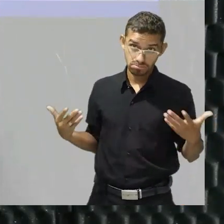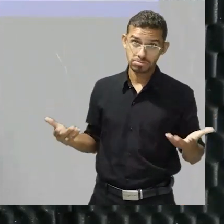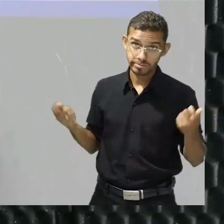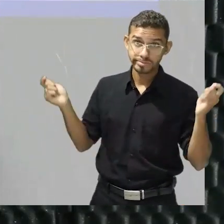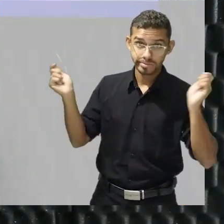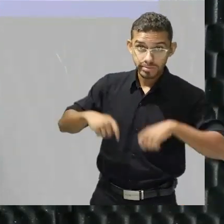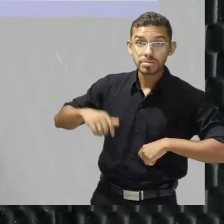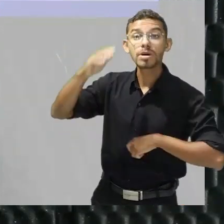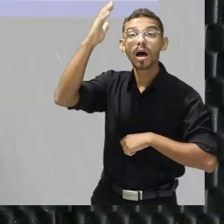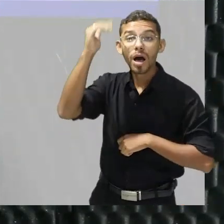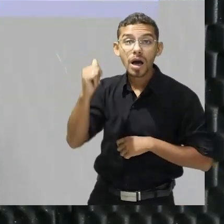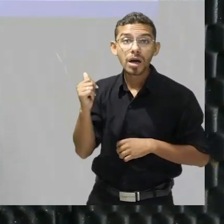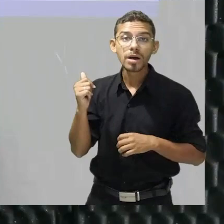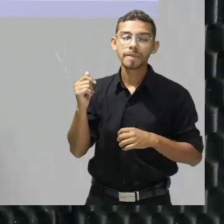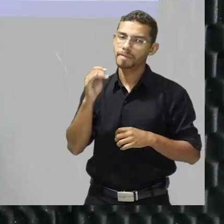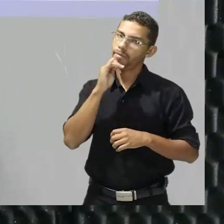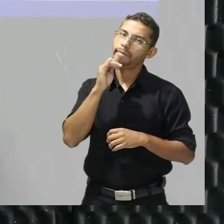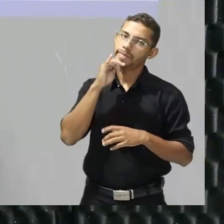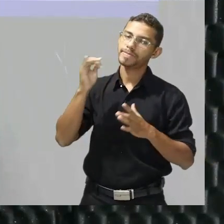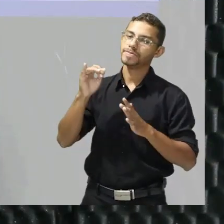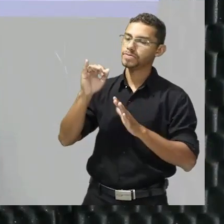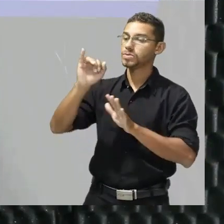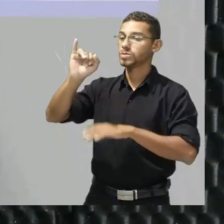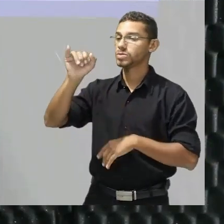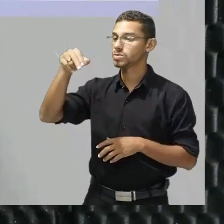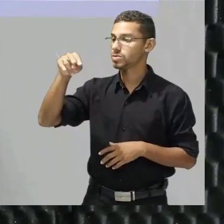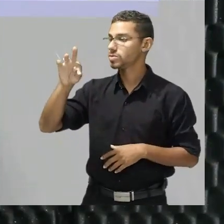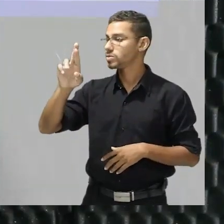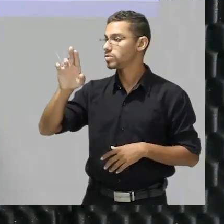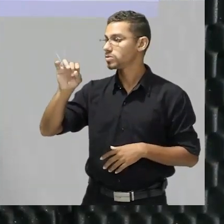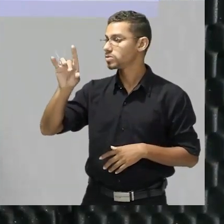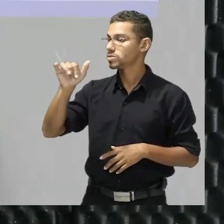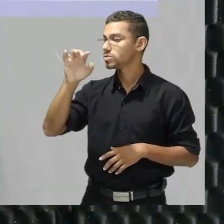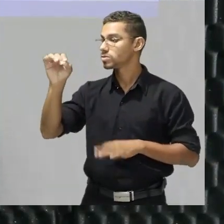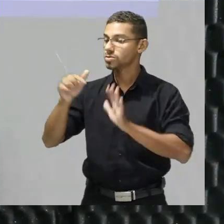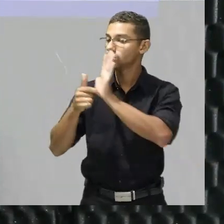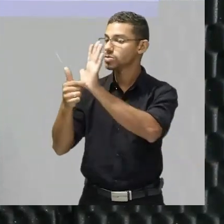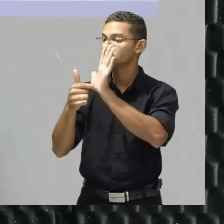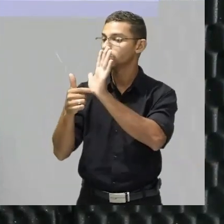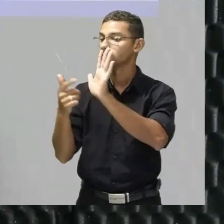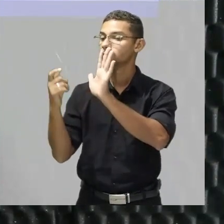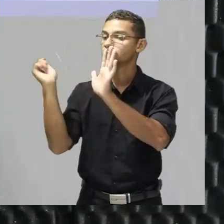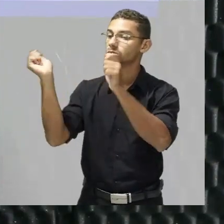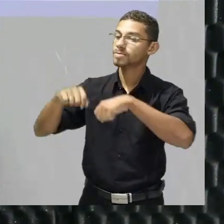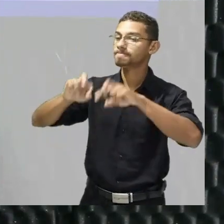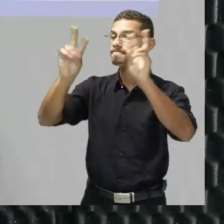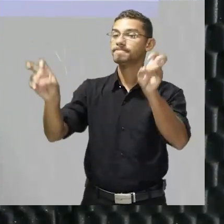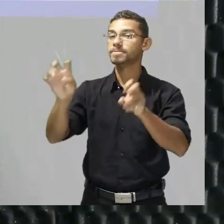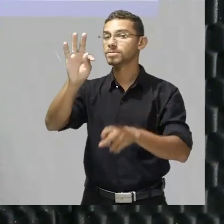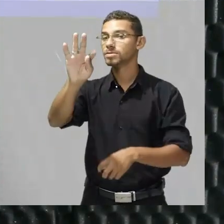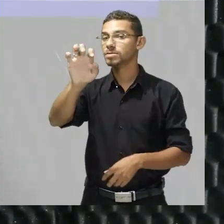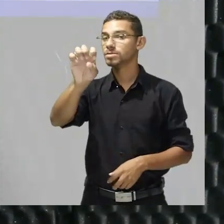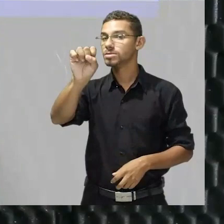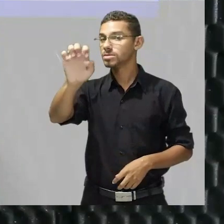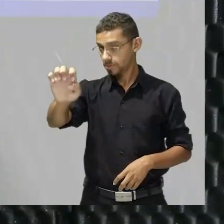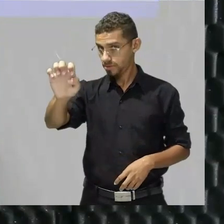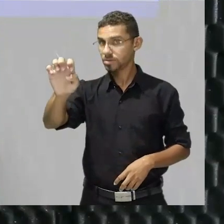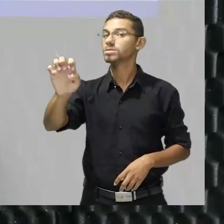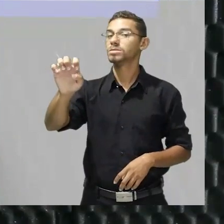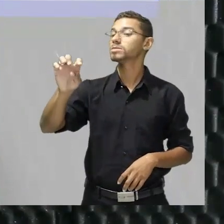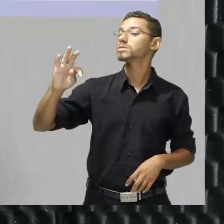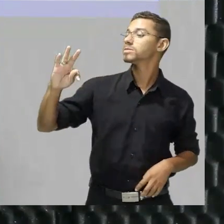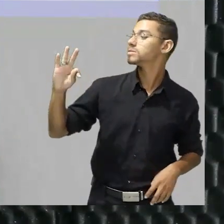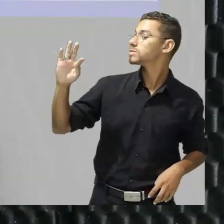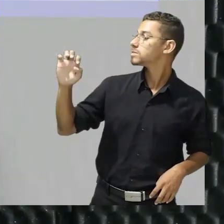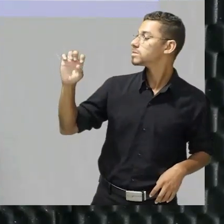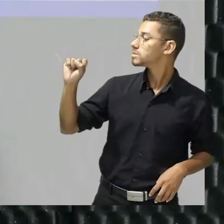específica dela na introdução a gente coloca o quê a apresentação e a tese quando passamos para